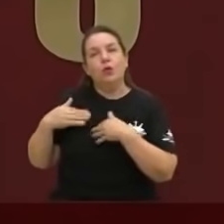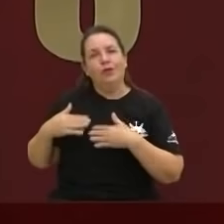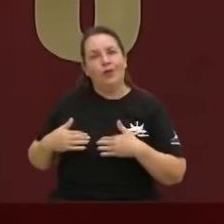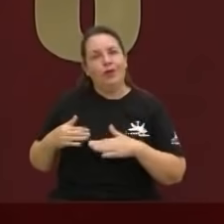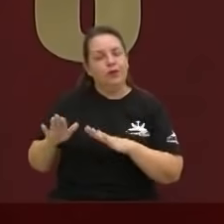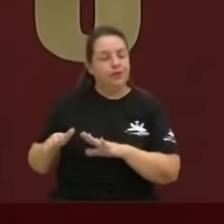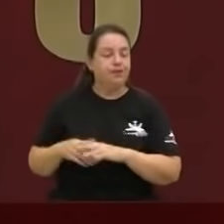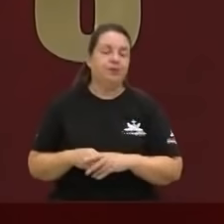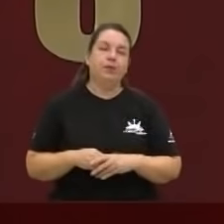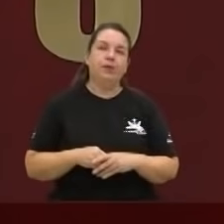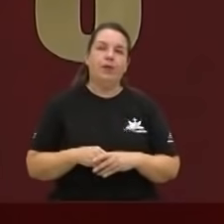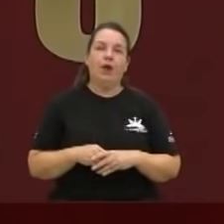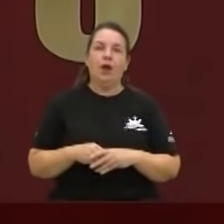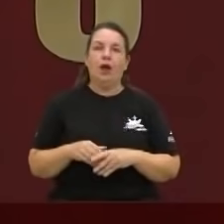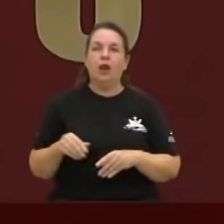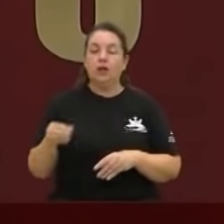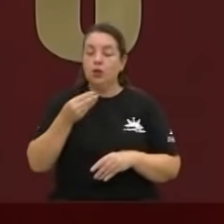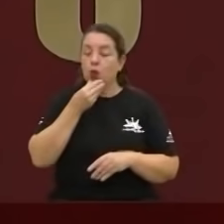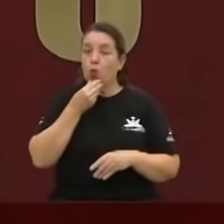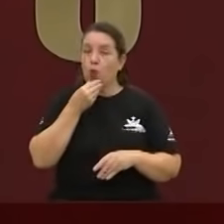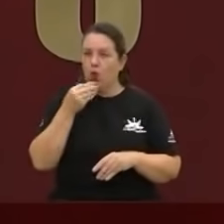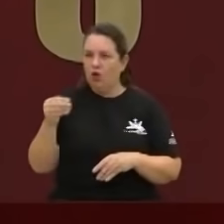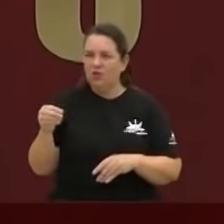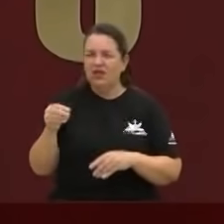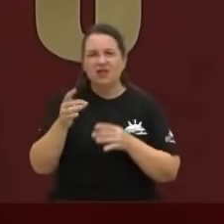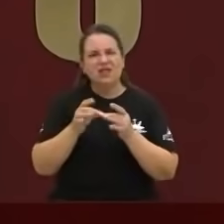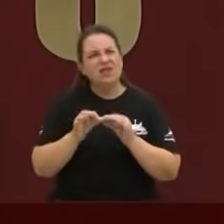Veja que aquele pobre homem cego